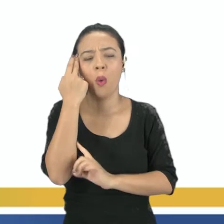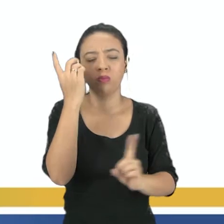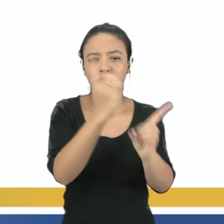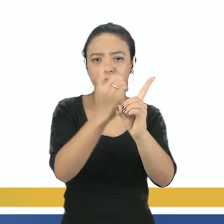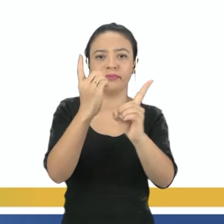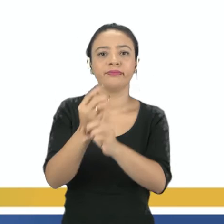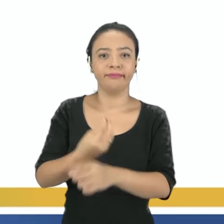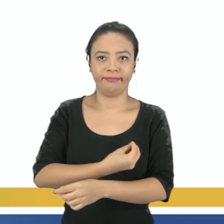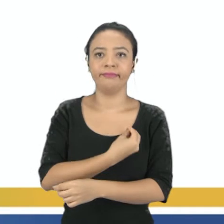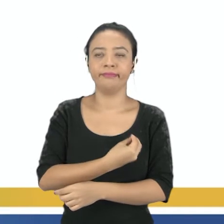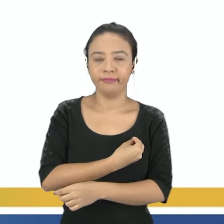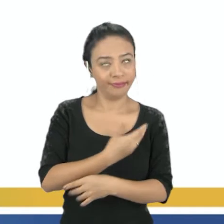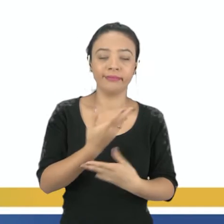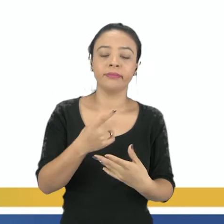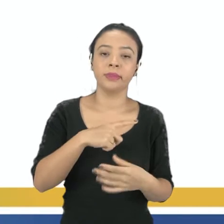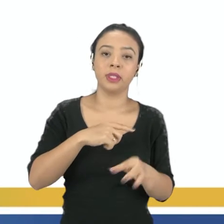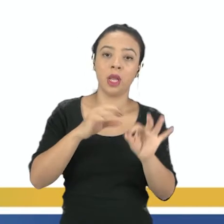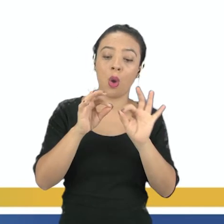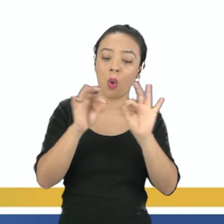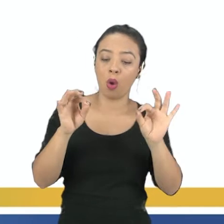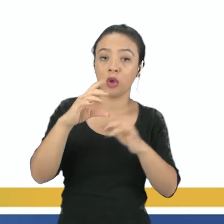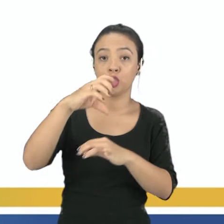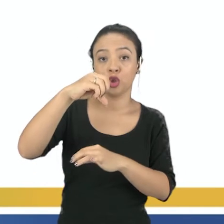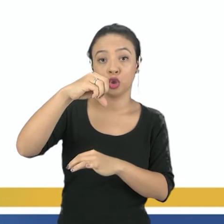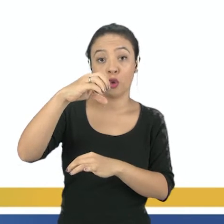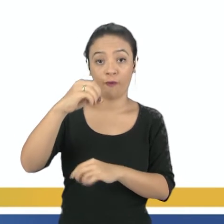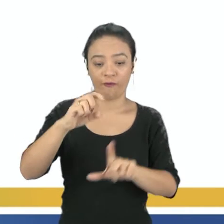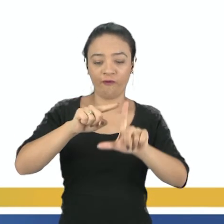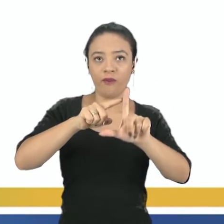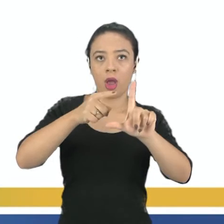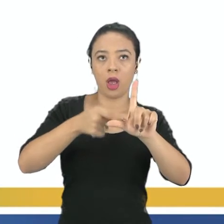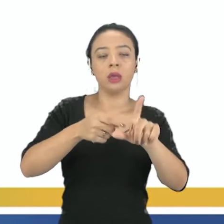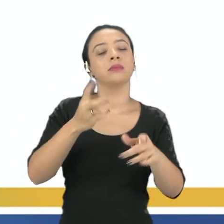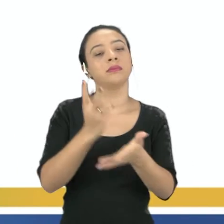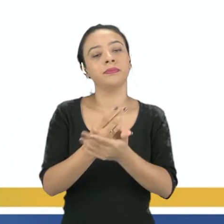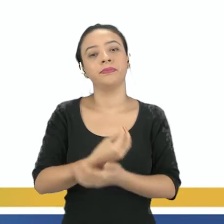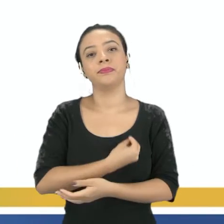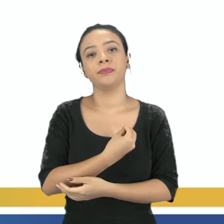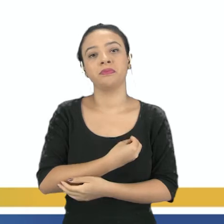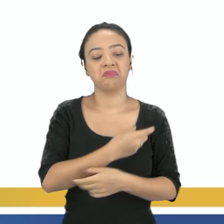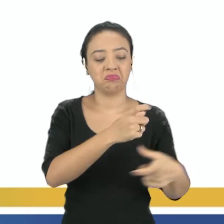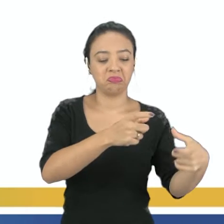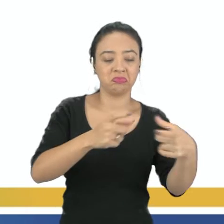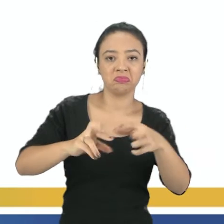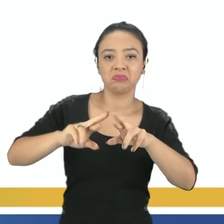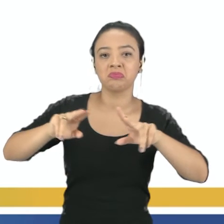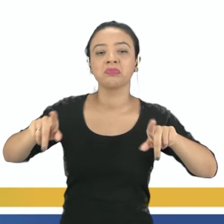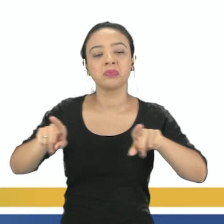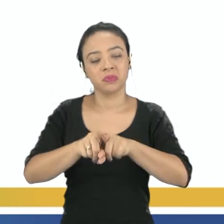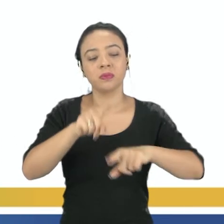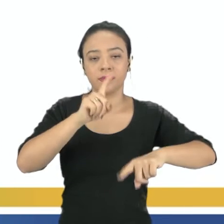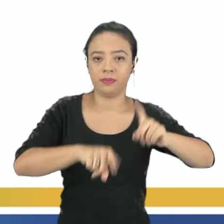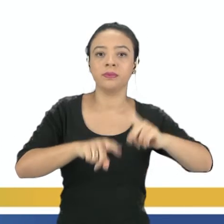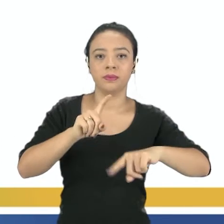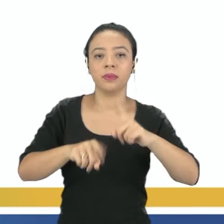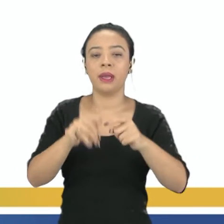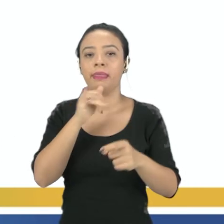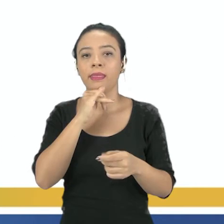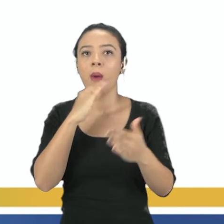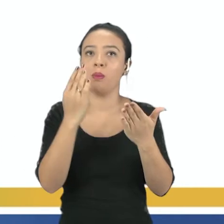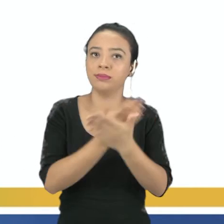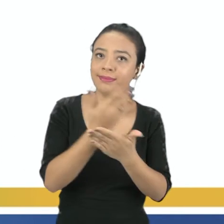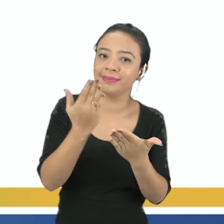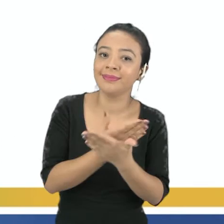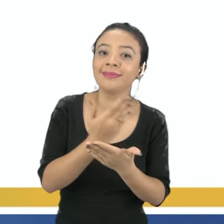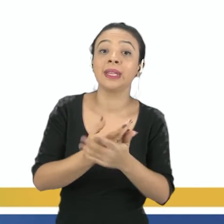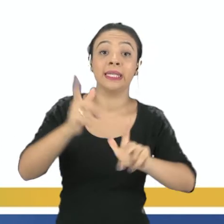encontrado aí no nosso cotidiano que ele mede 90 graus né ele está presente aí nos mais diferentes lugares e objetos né como nos